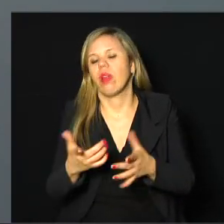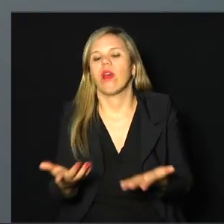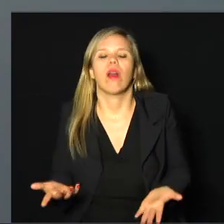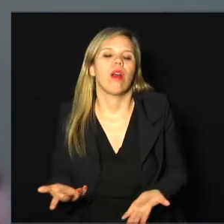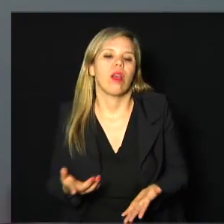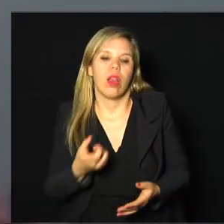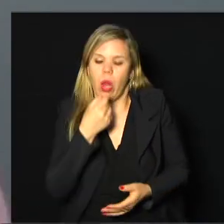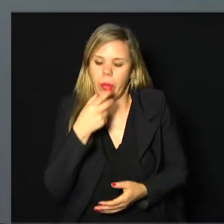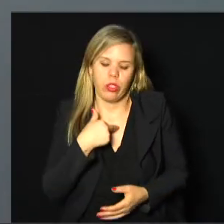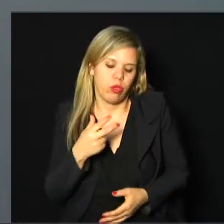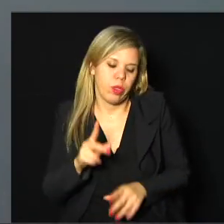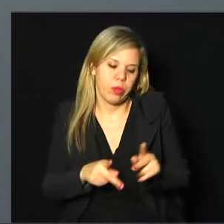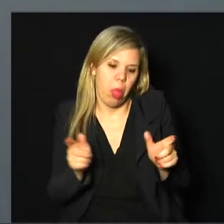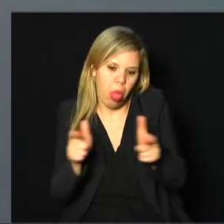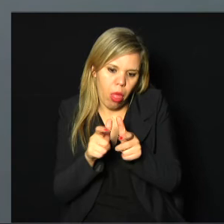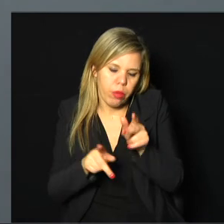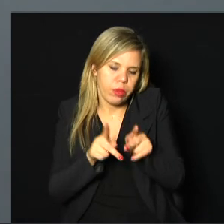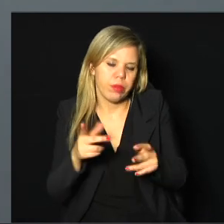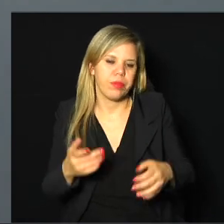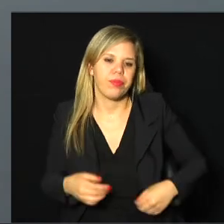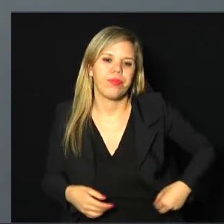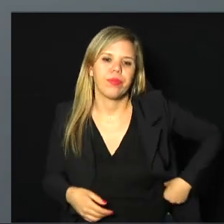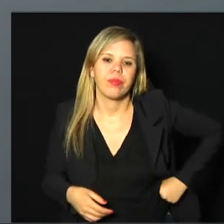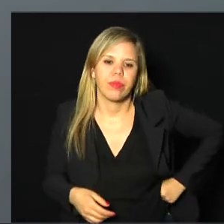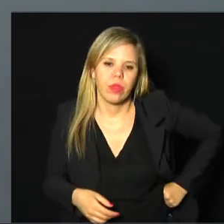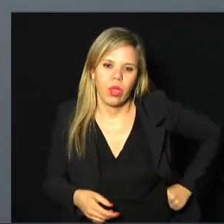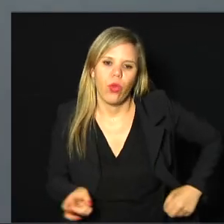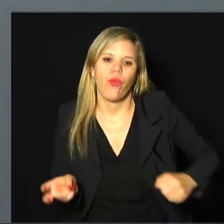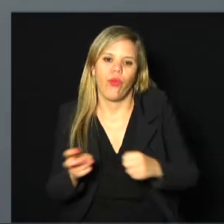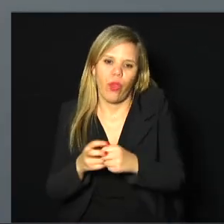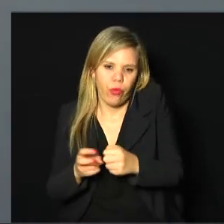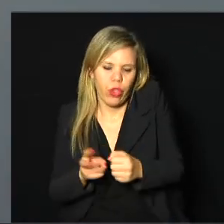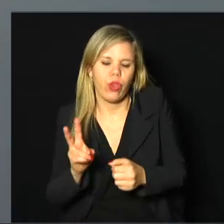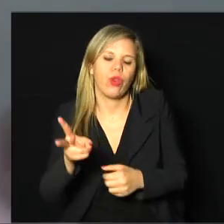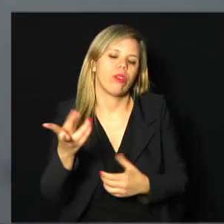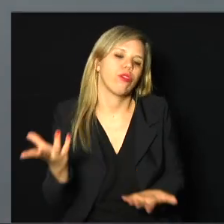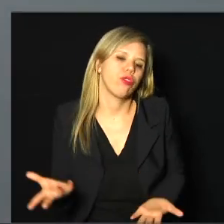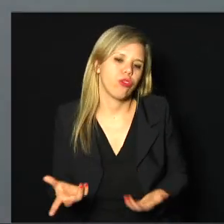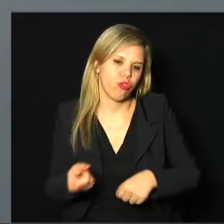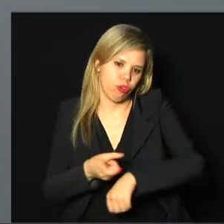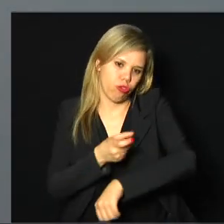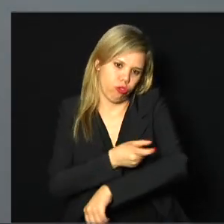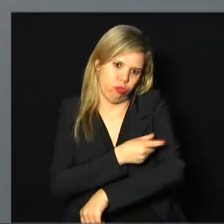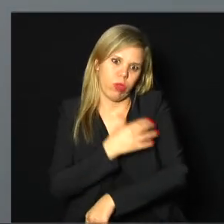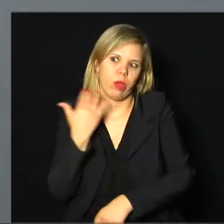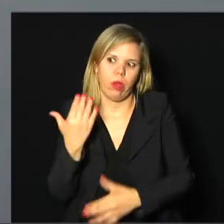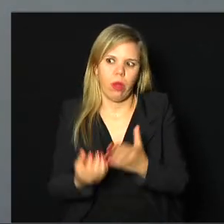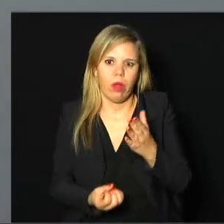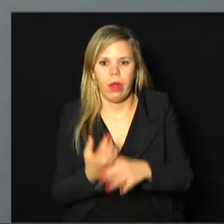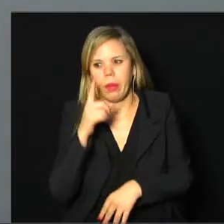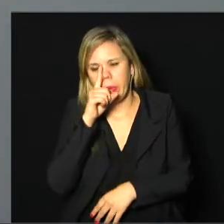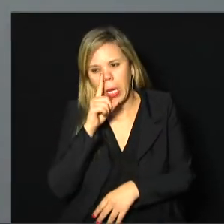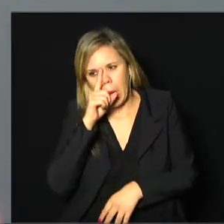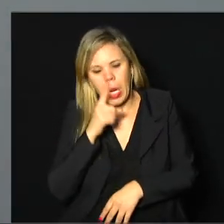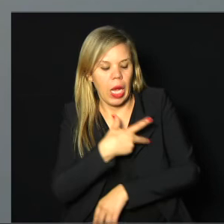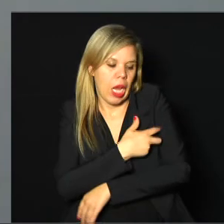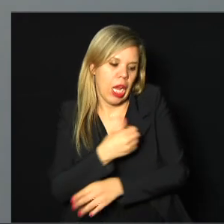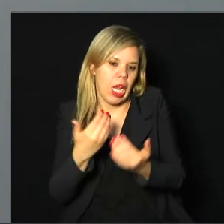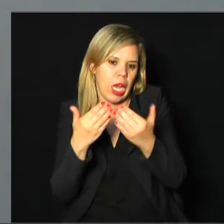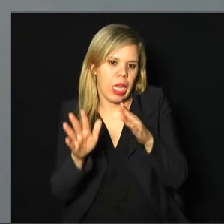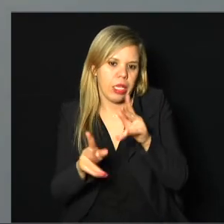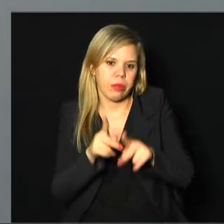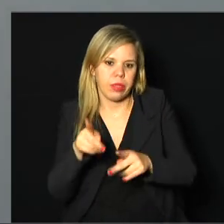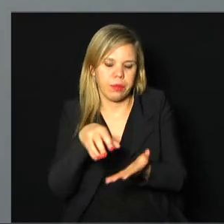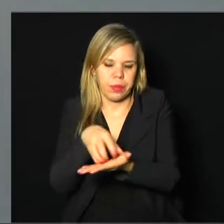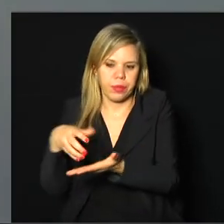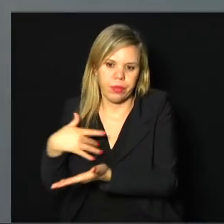parcela, felizmente, pequena da população, né? Então, o vírus continua, o vírus do sarampo mata, a vacina está